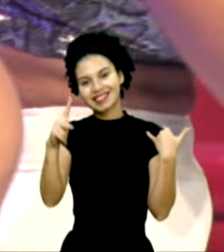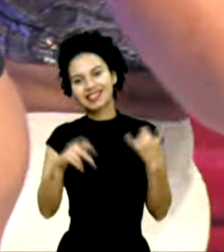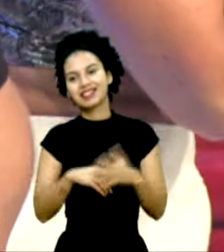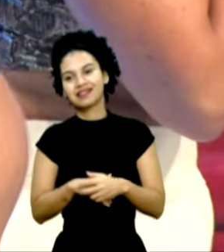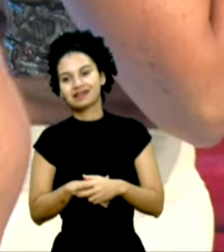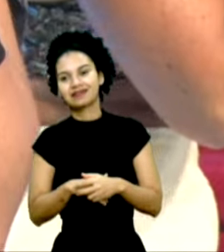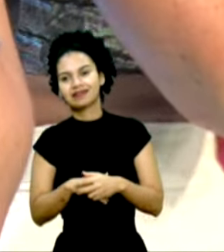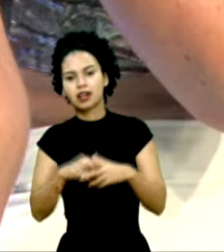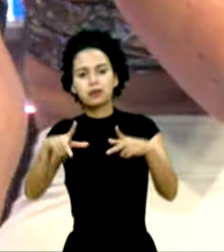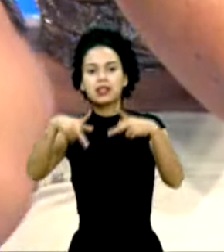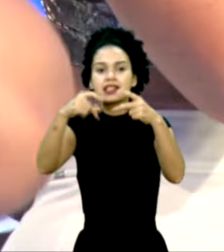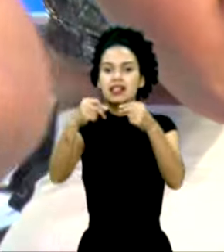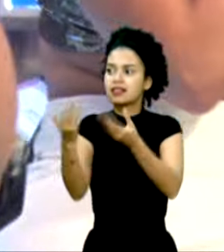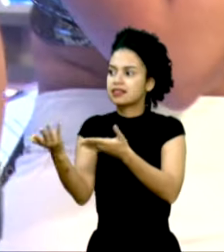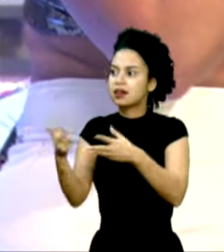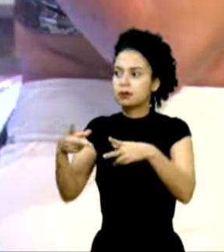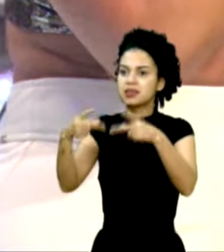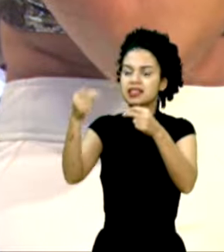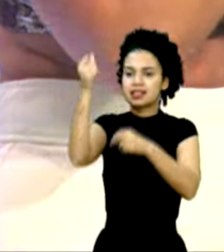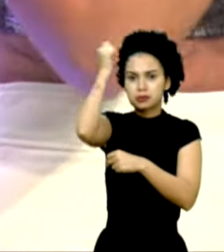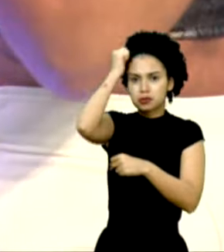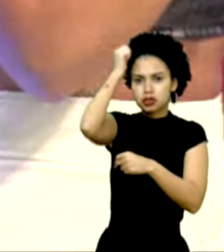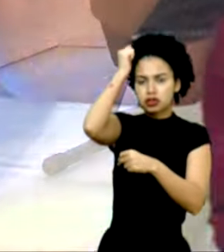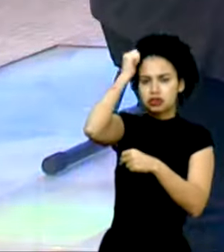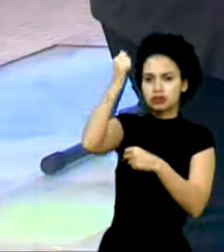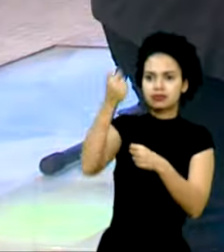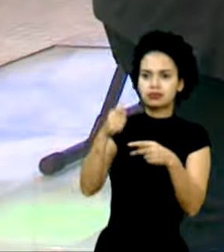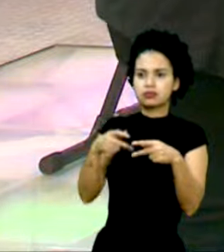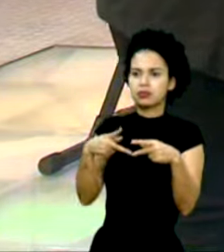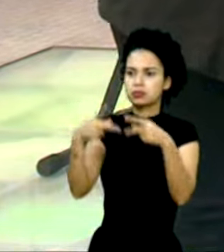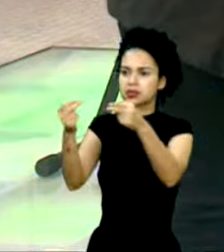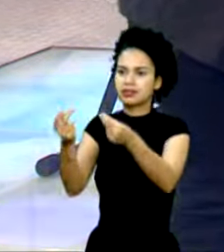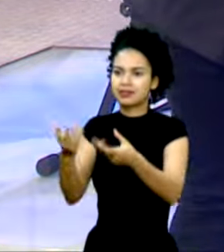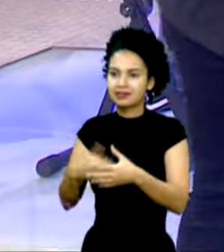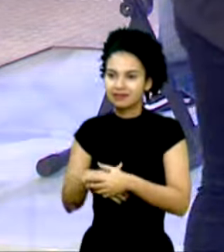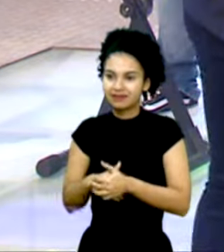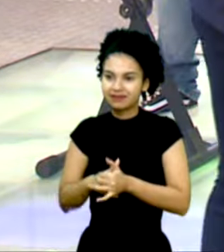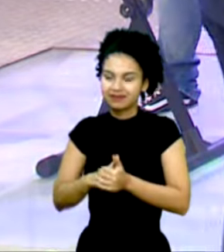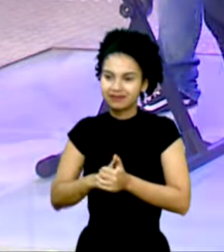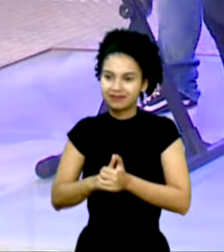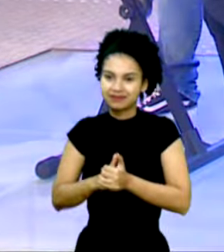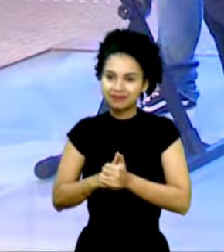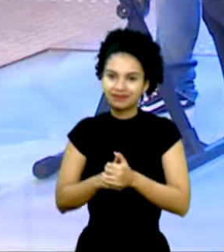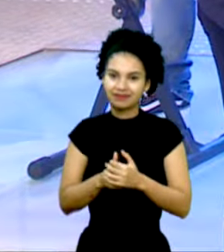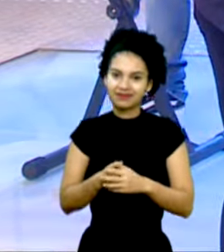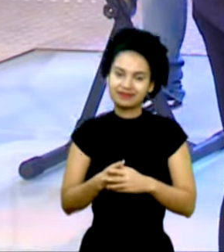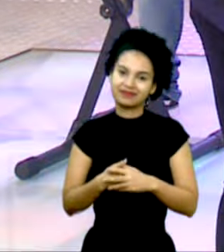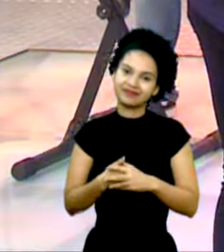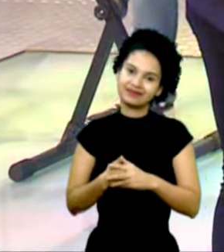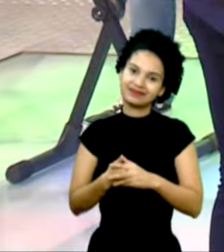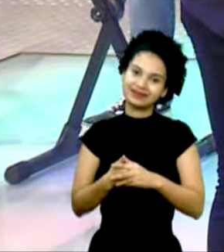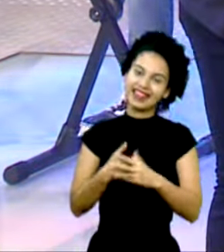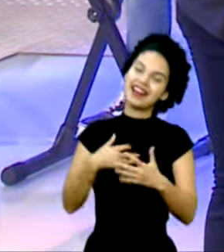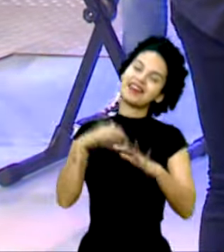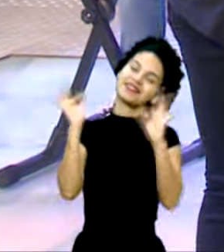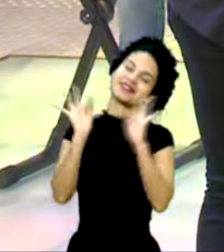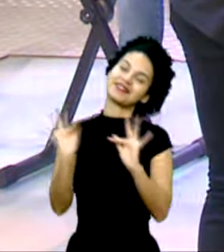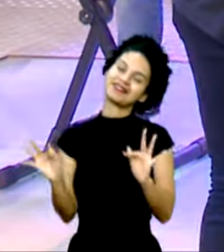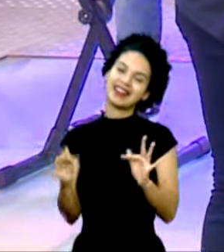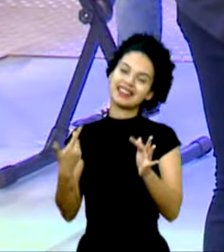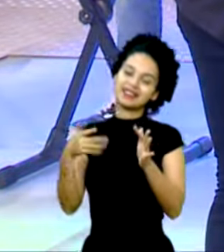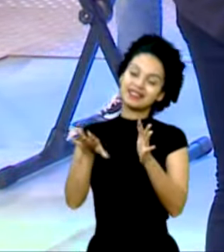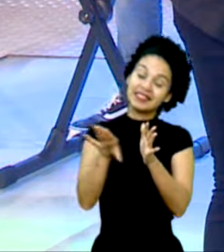te dar um presente, cadê? Dá um chaveirinho pra ele, se eu estiver. E das marcas. Tô muito contente porque eu vim hoje. Pois